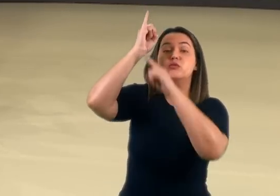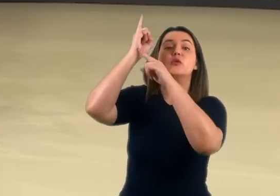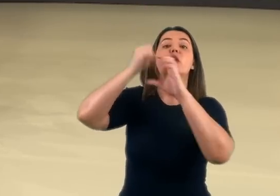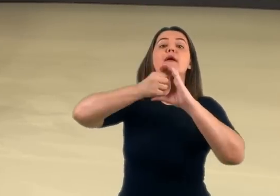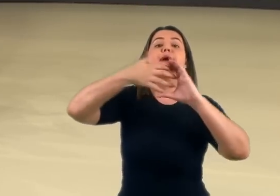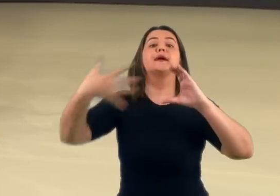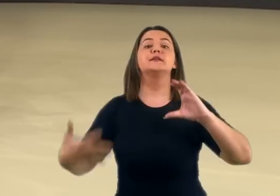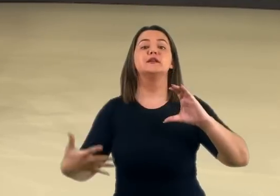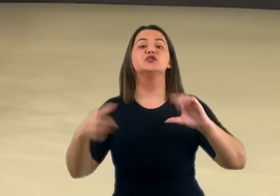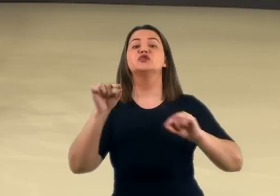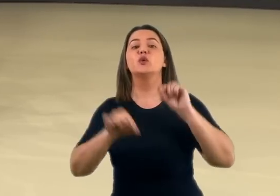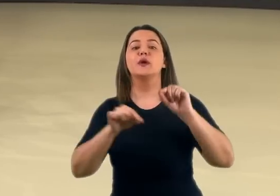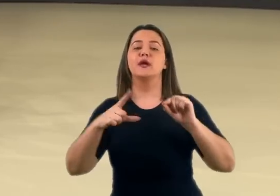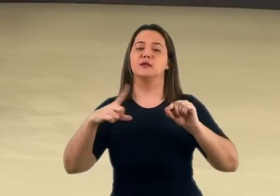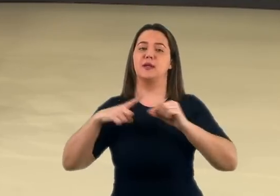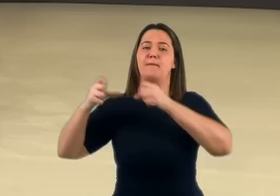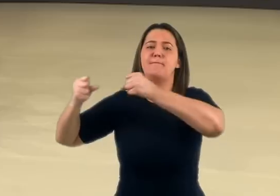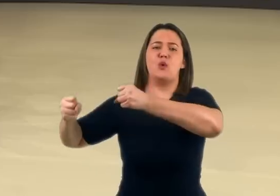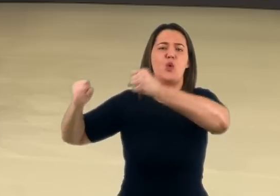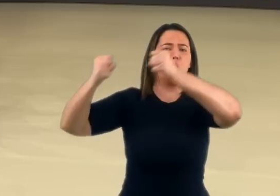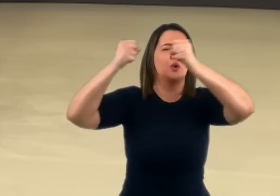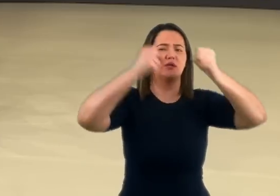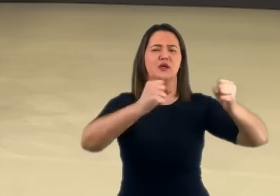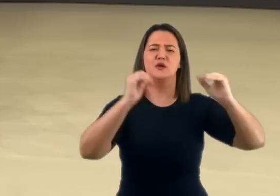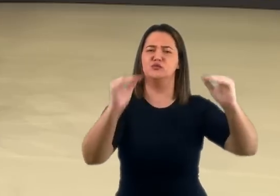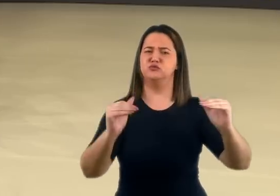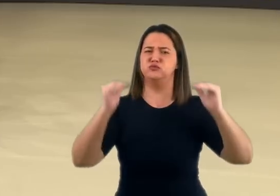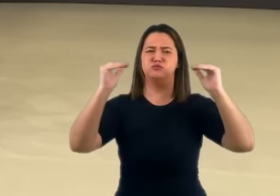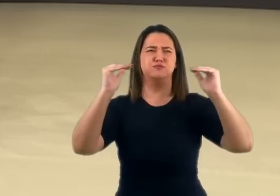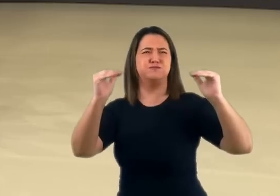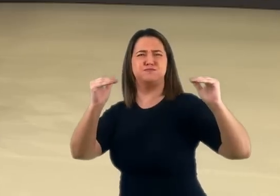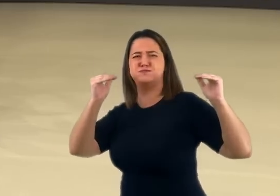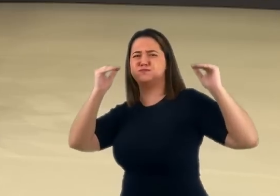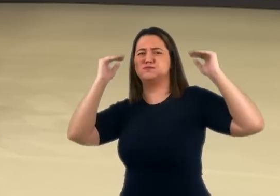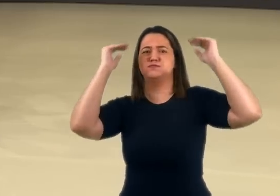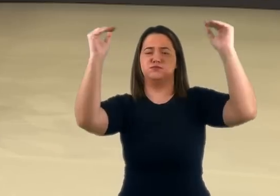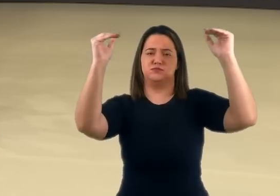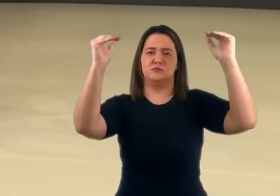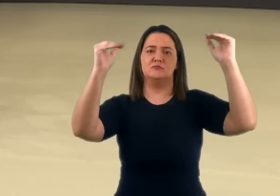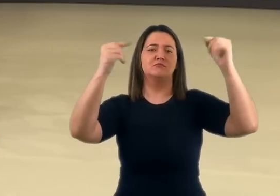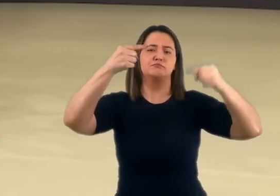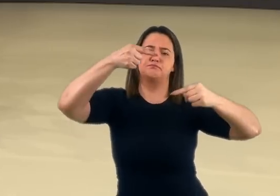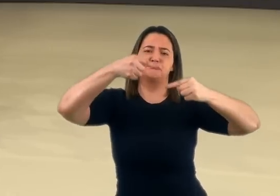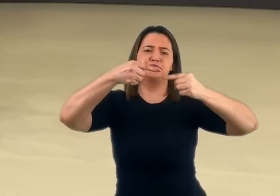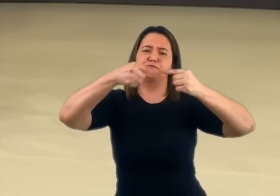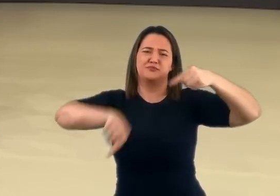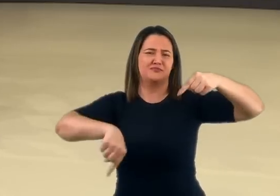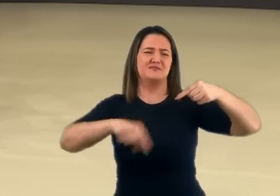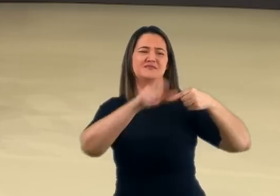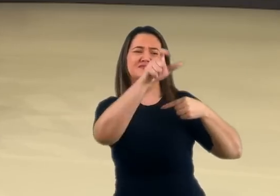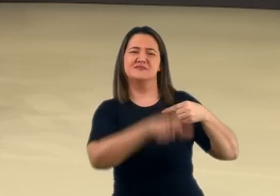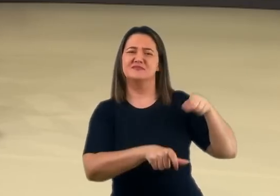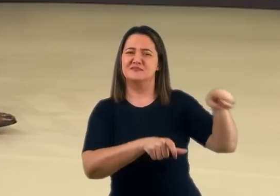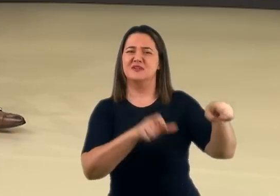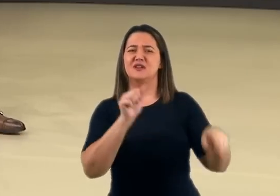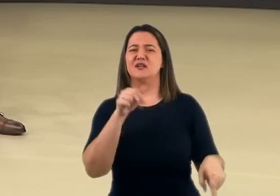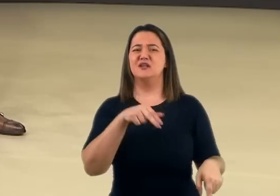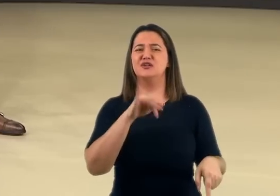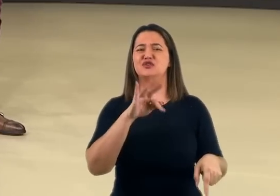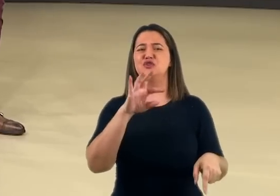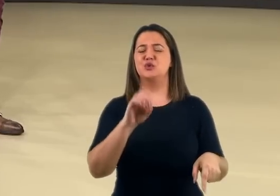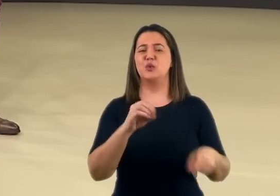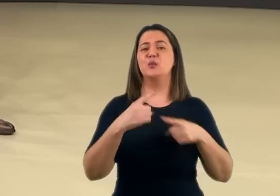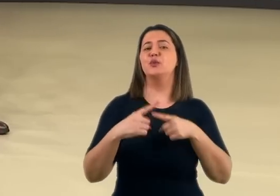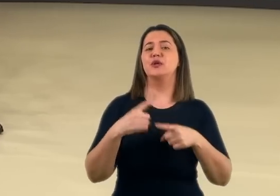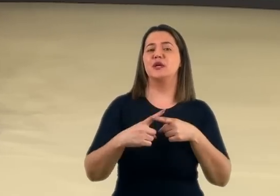chifre pequeno, descrito aqui em Daniel capítulo 8, não pode ser Antíoco Epifânio, tá bom? E nota que esse